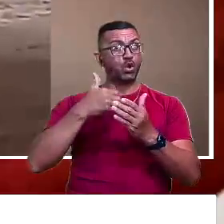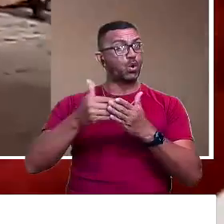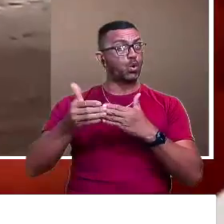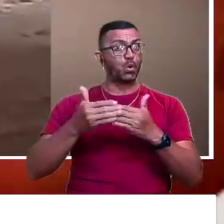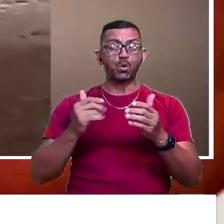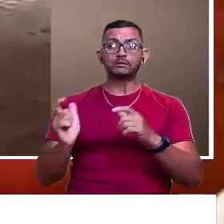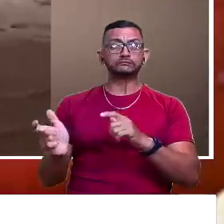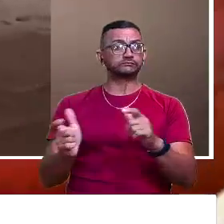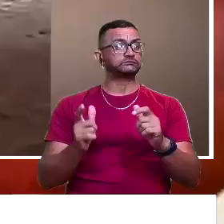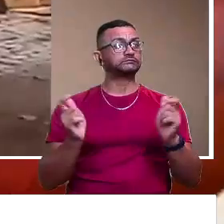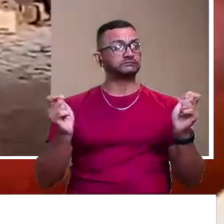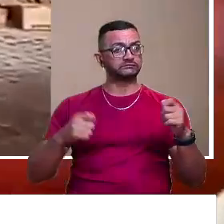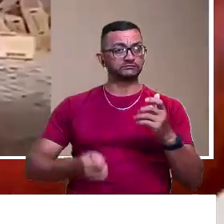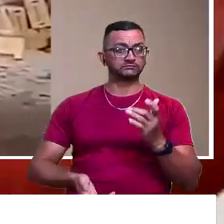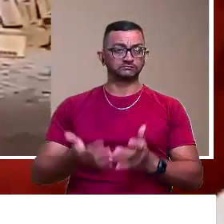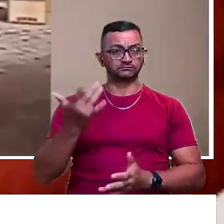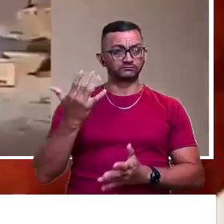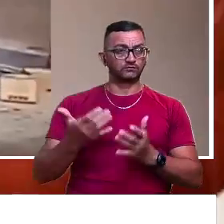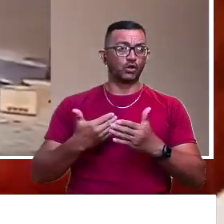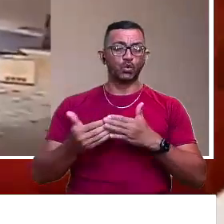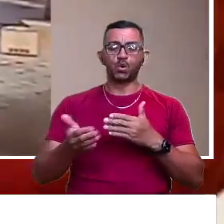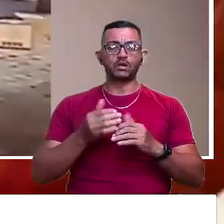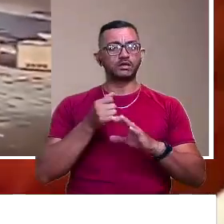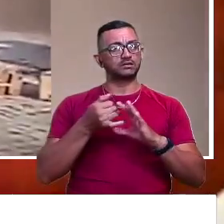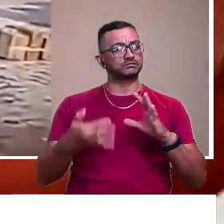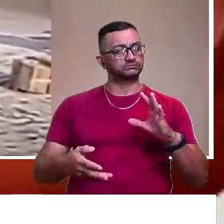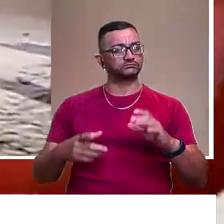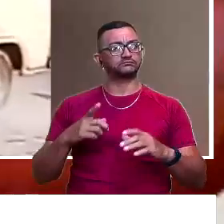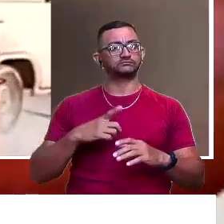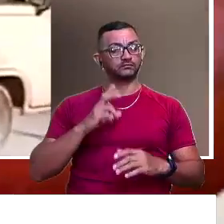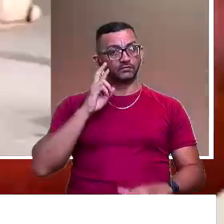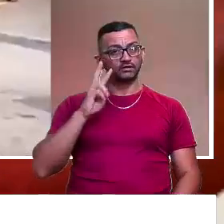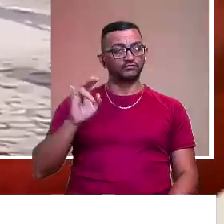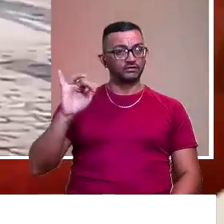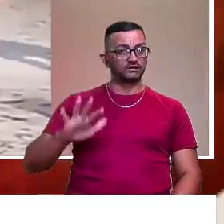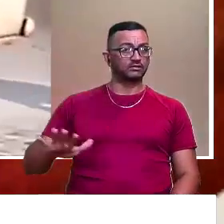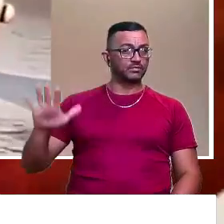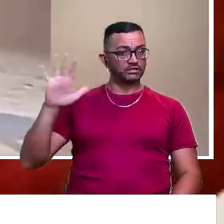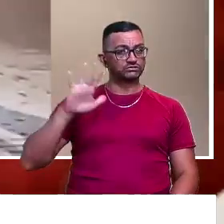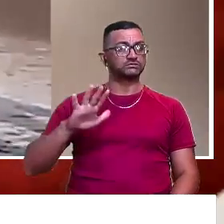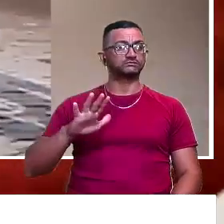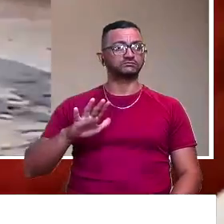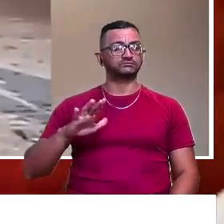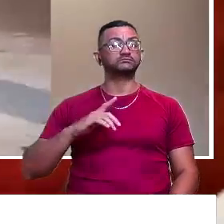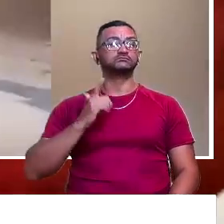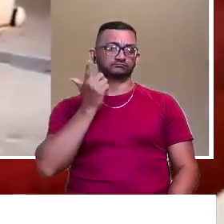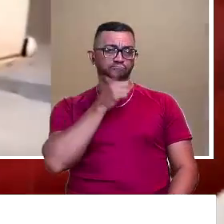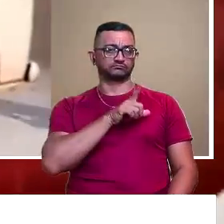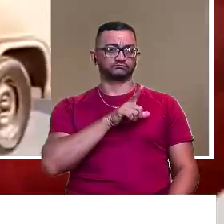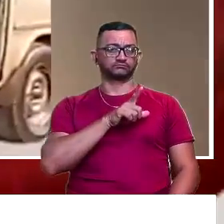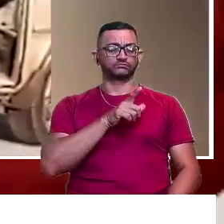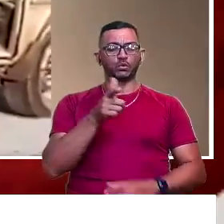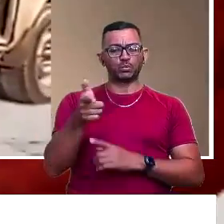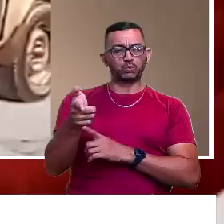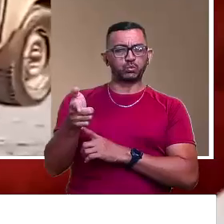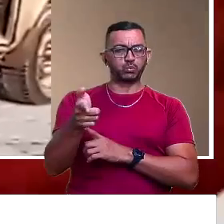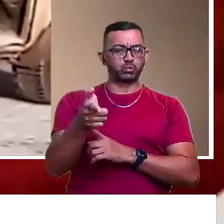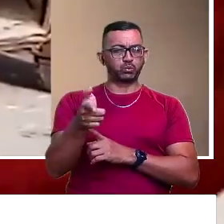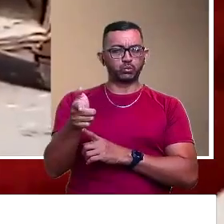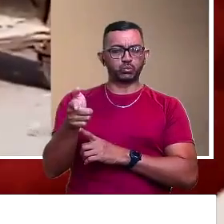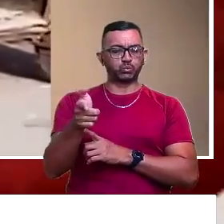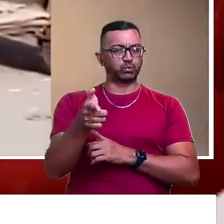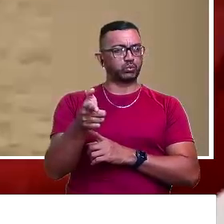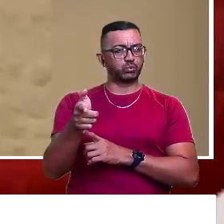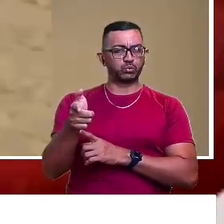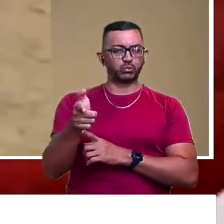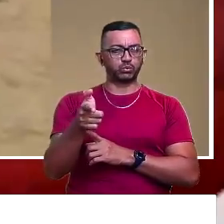para Cheio de qualquer mercadoria aqui. circunstância de incêndio ou qualquer característica disso. Olha, você está vendo a imagem aí, não é? Eles conseguiram um extintor